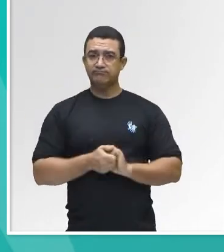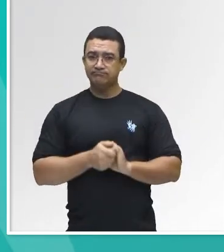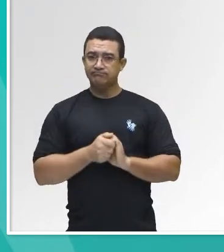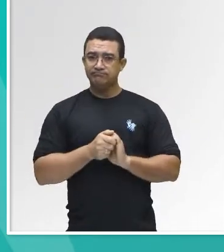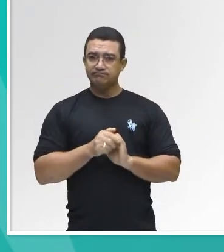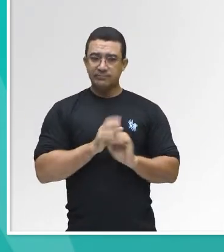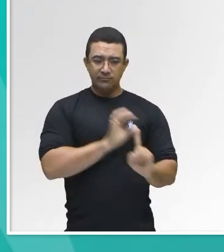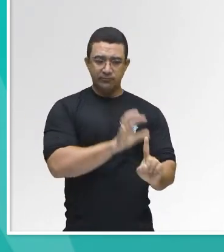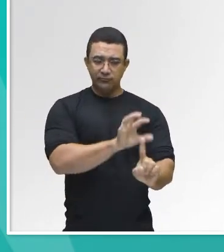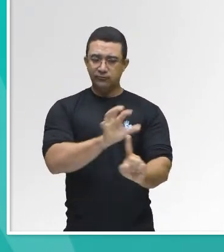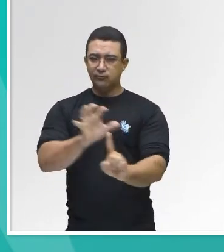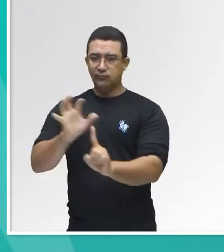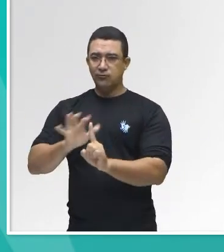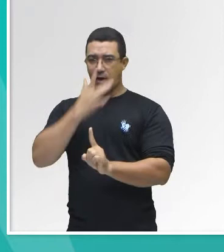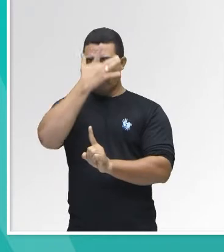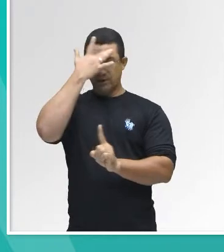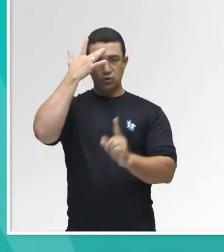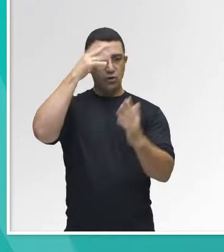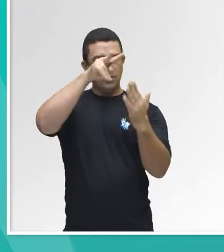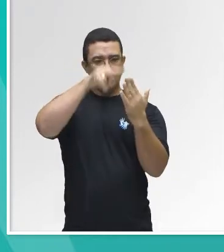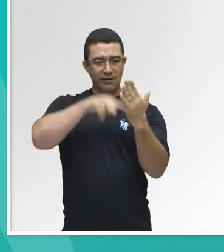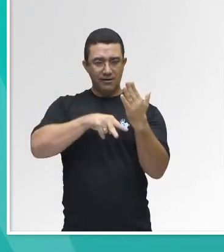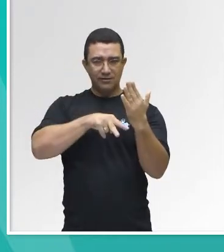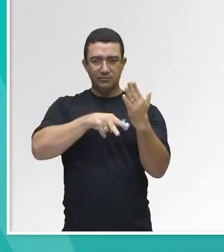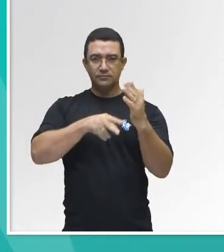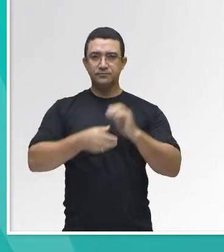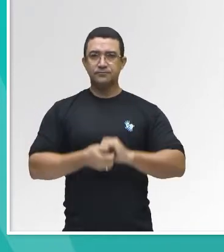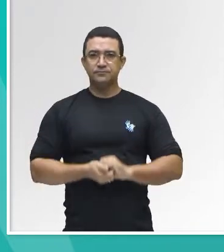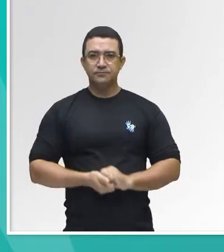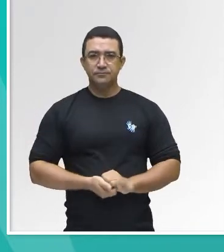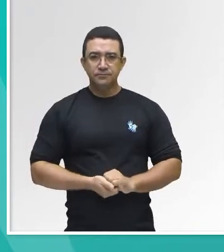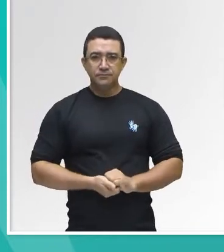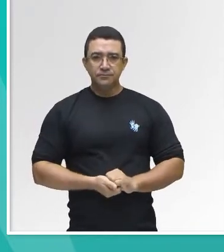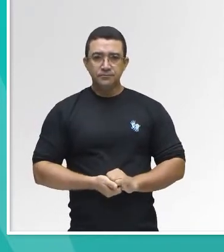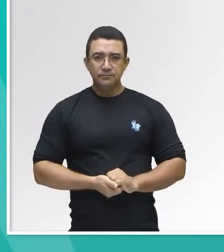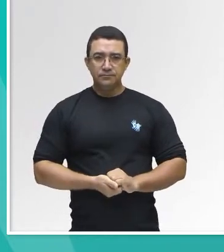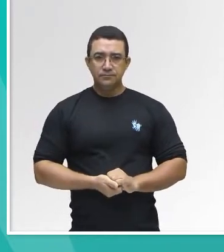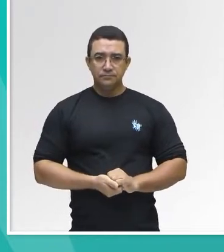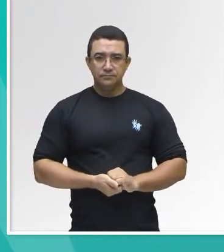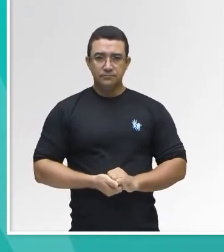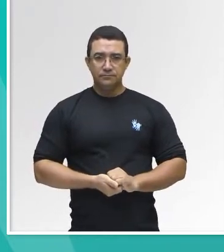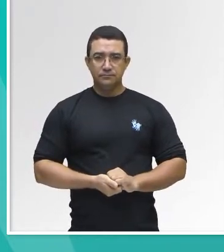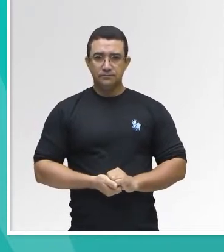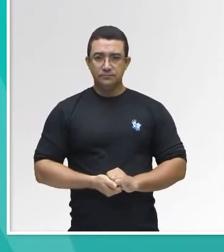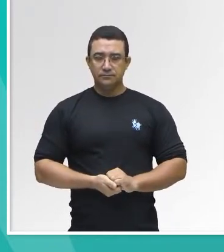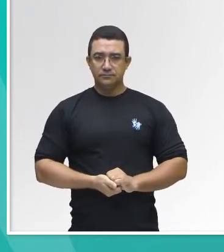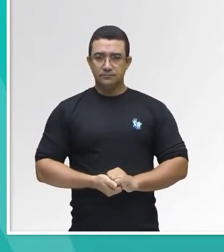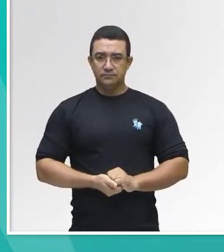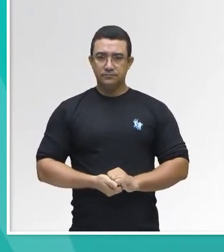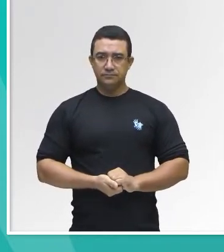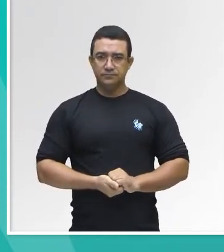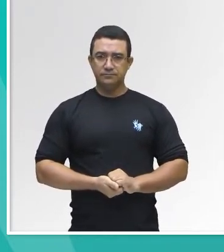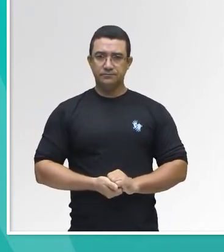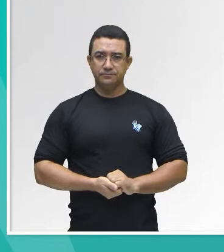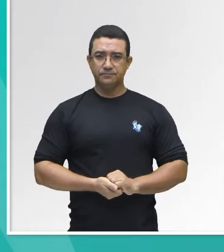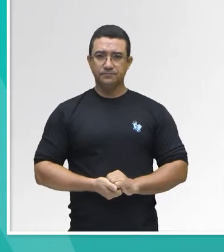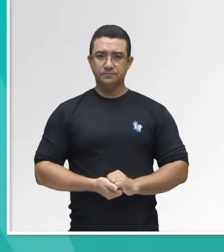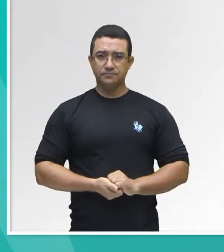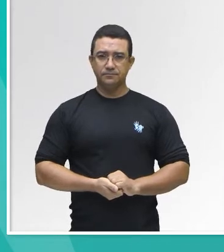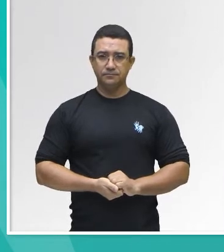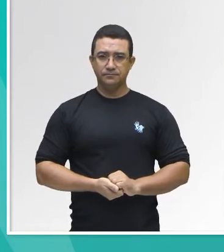Convencer o interlocutor, né? Então, aqui, normalmente,